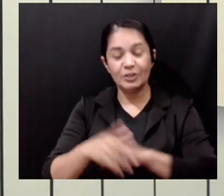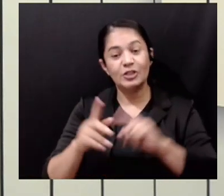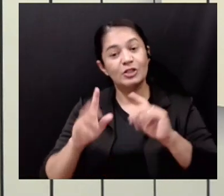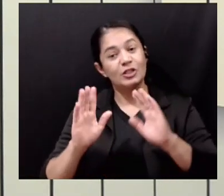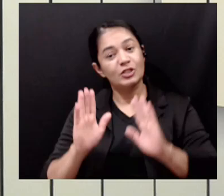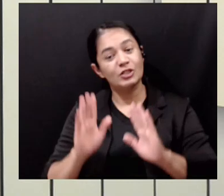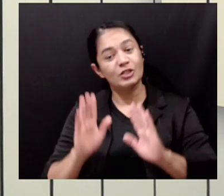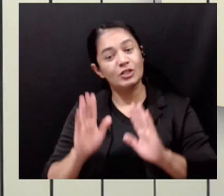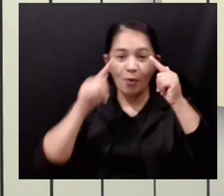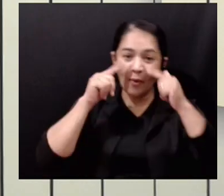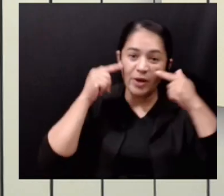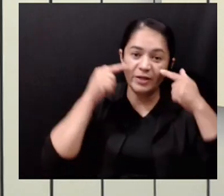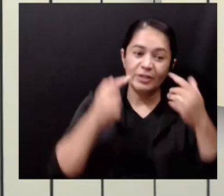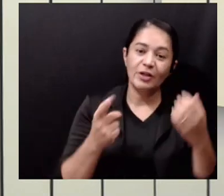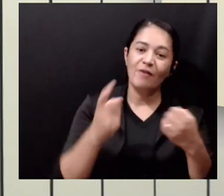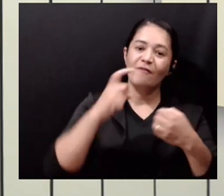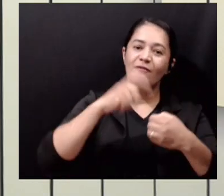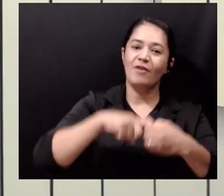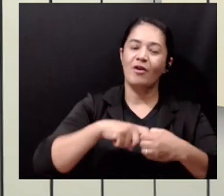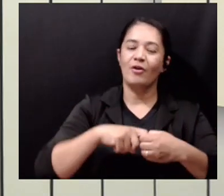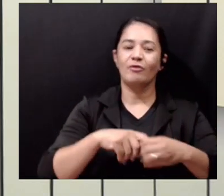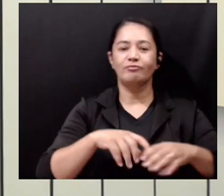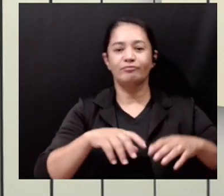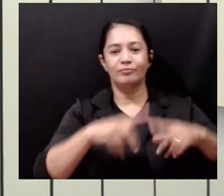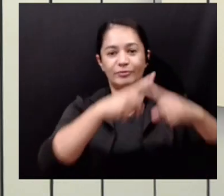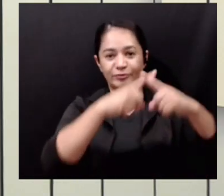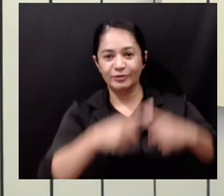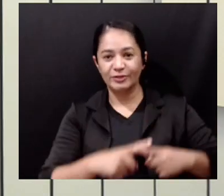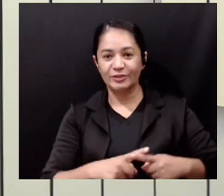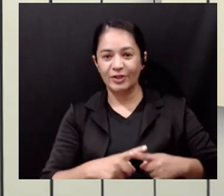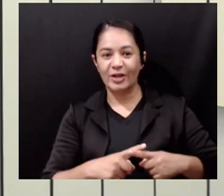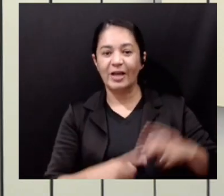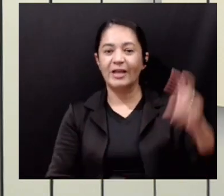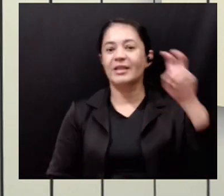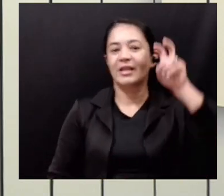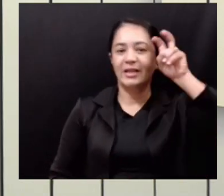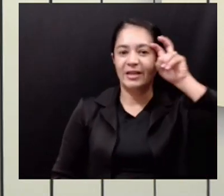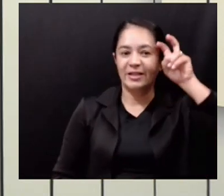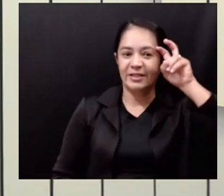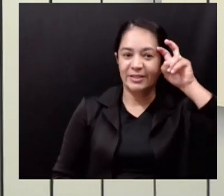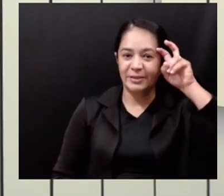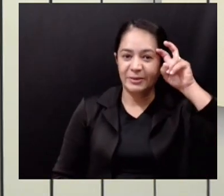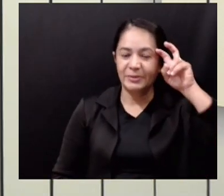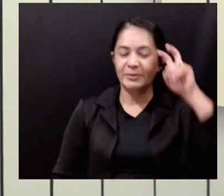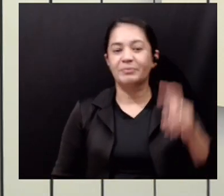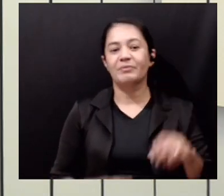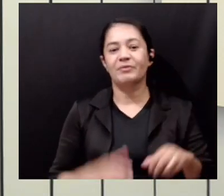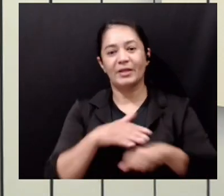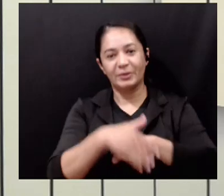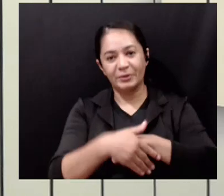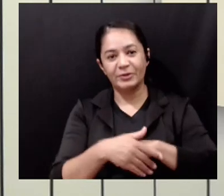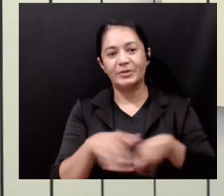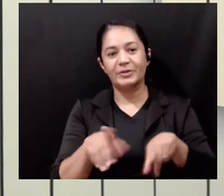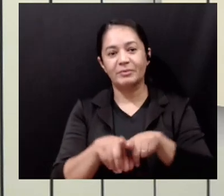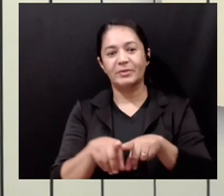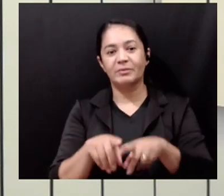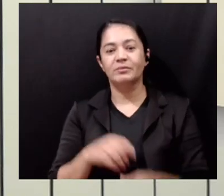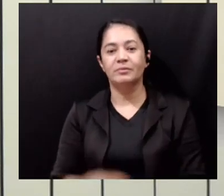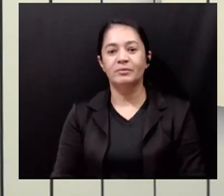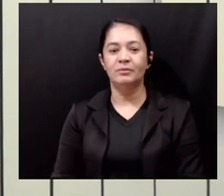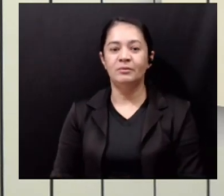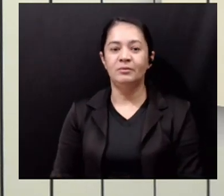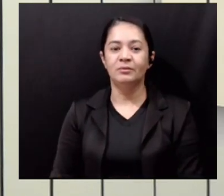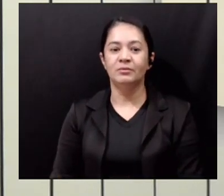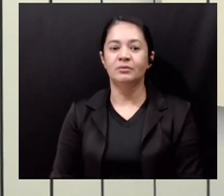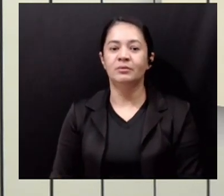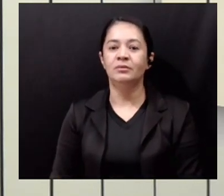volta a jogar na quinta, também às 7h30 da noite, contra o Novo Horizontino, no Brinco de Ouro. Vamos falar agora